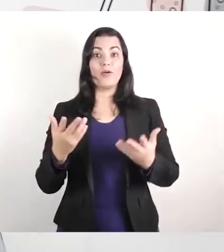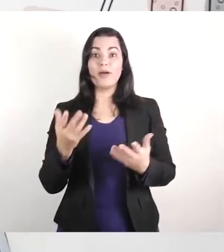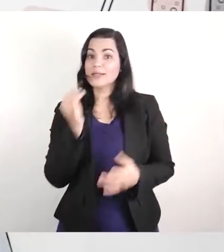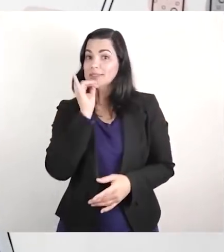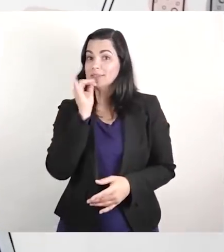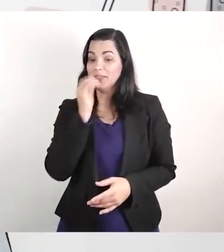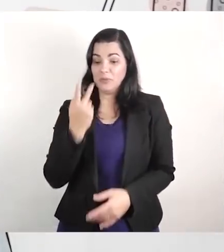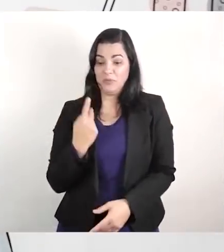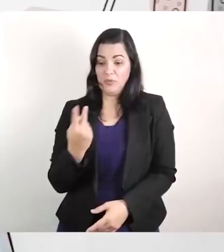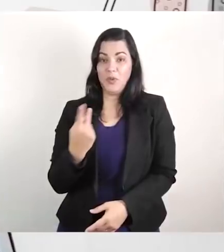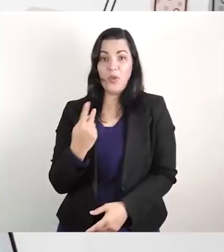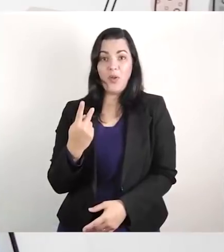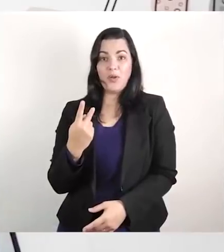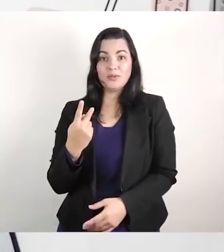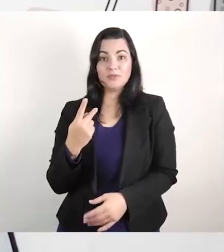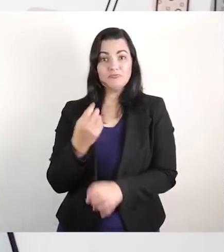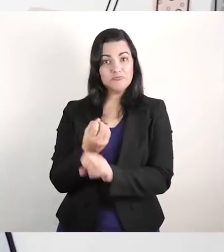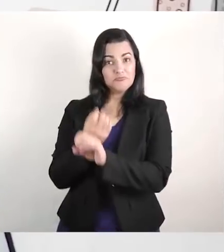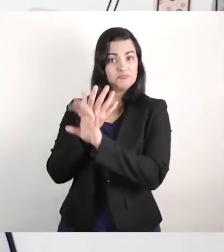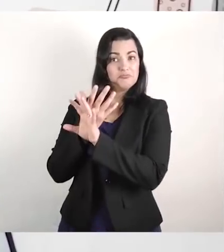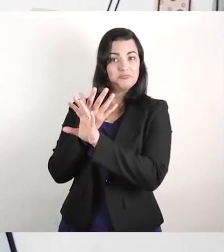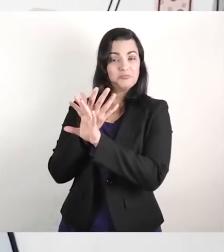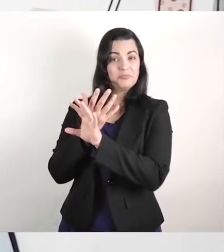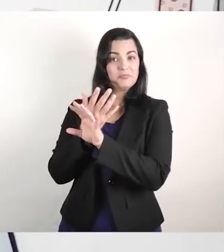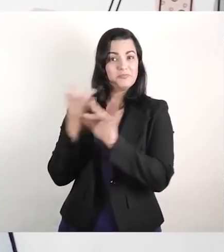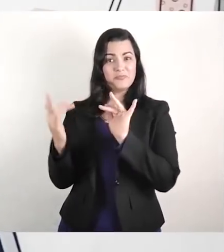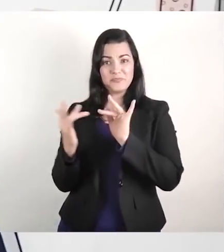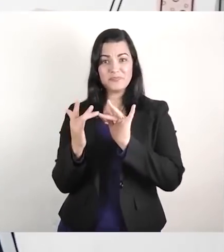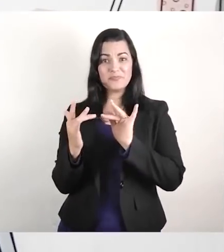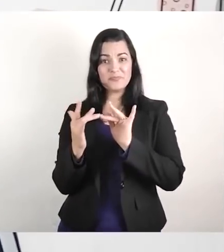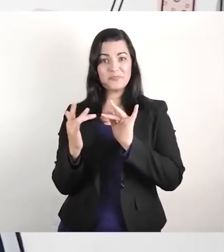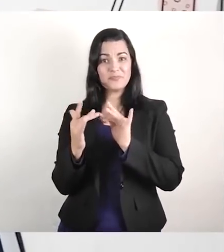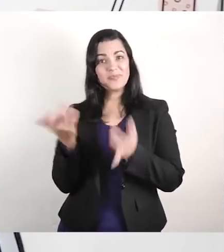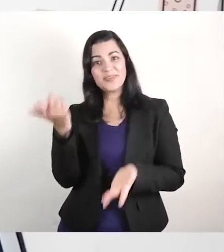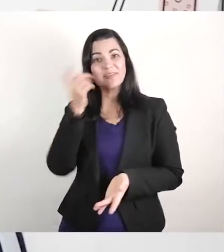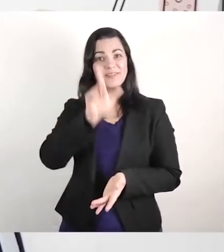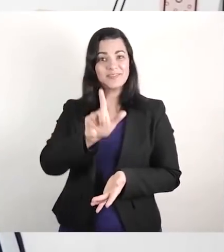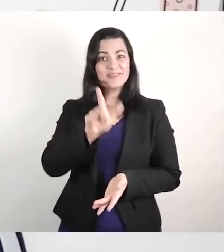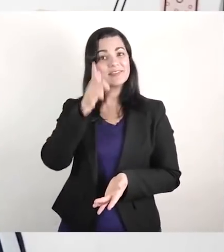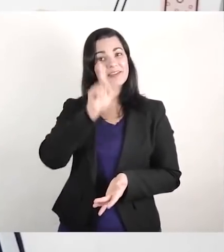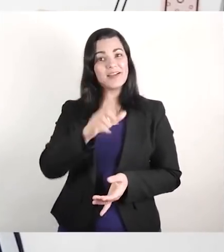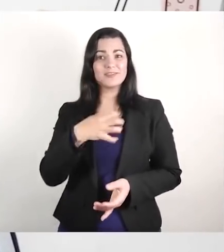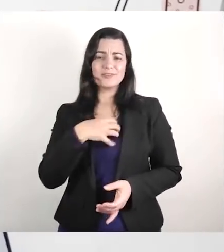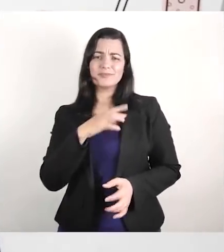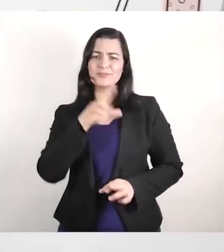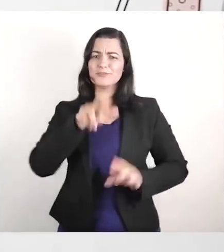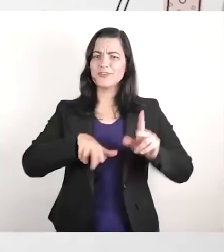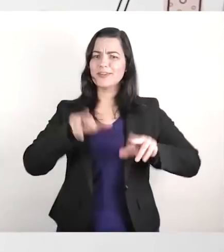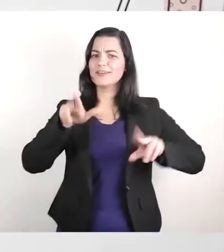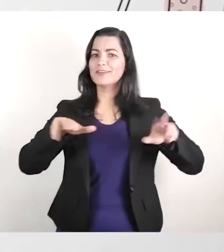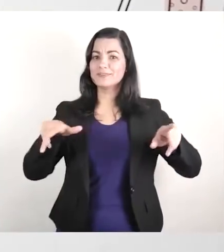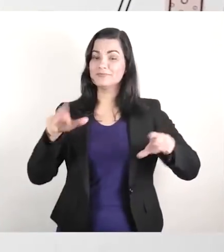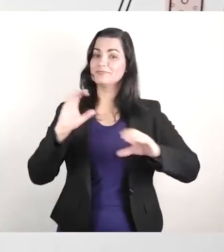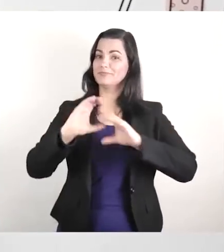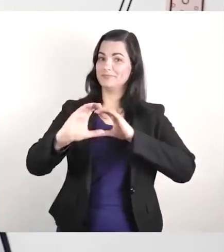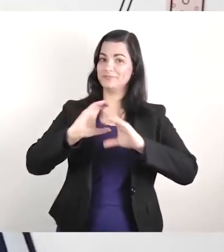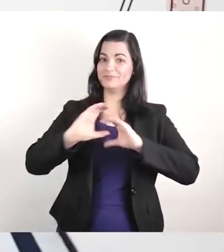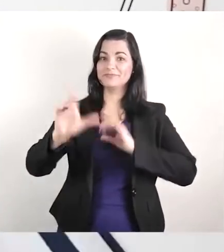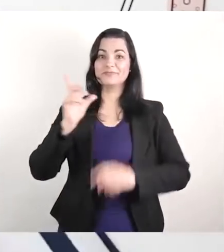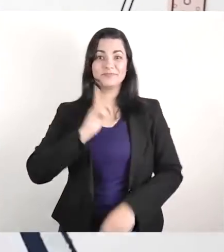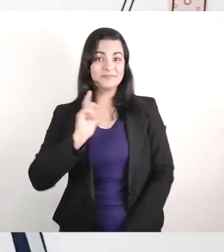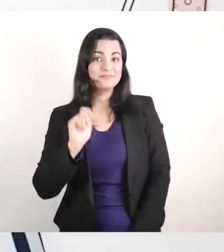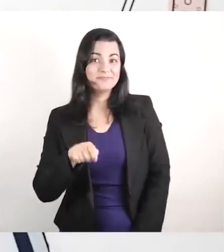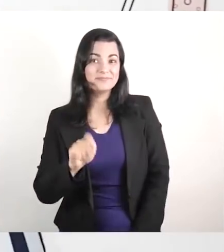aqui, conectados de diferentes formas, nos comunicando. Lembre-se